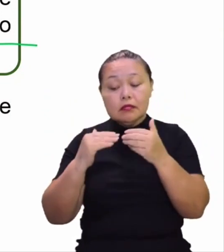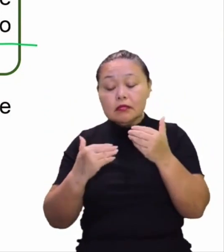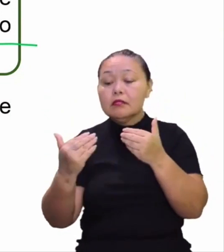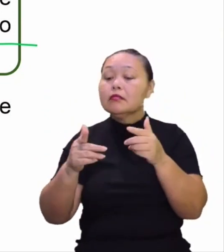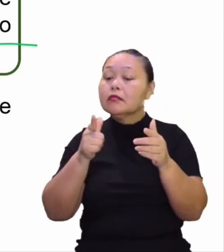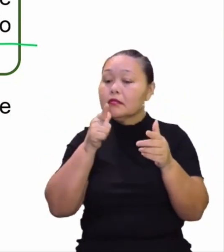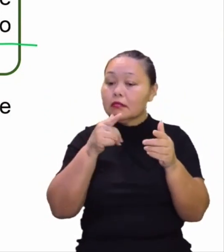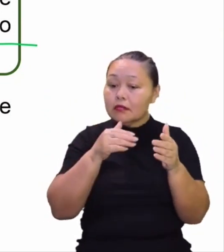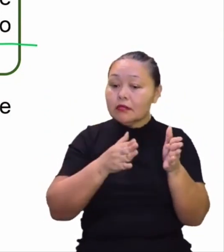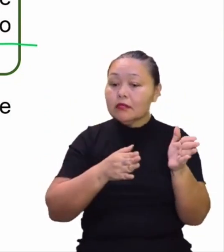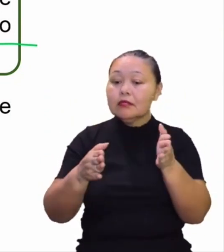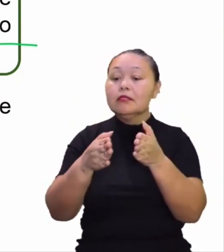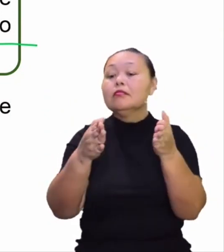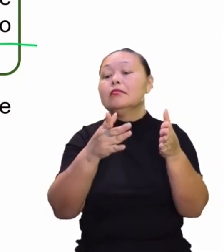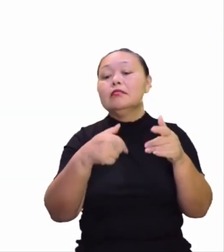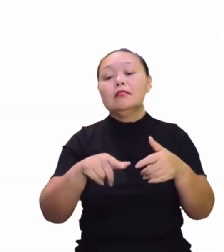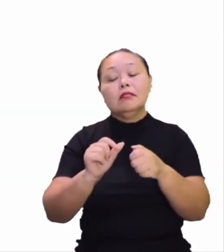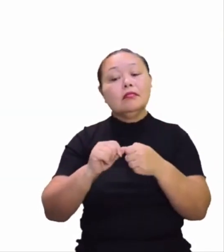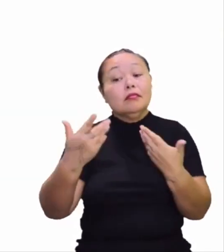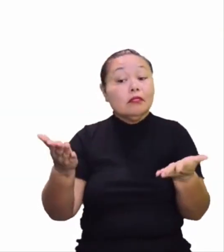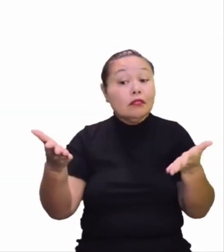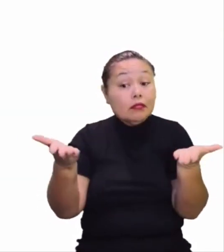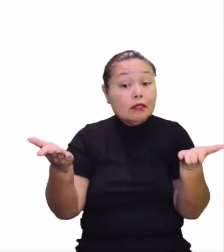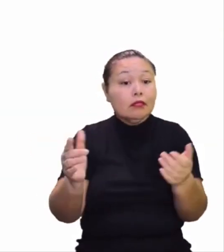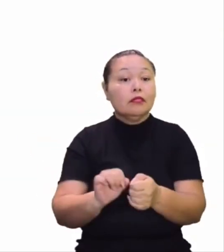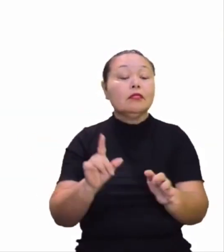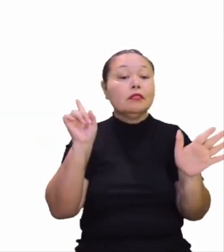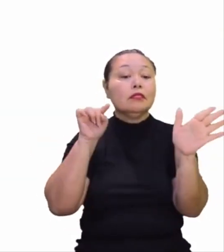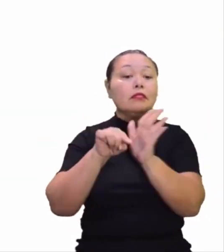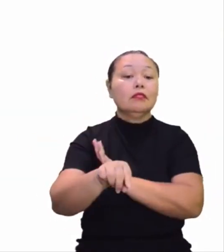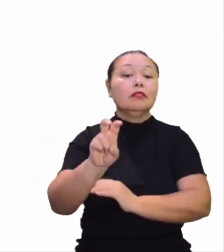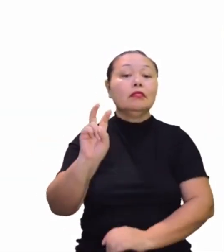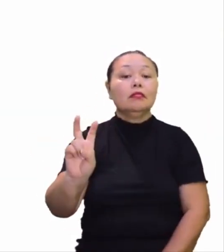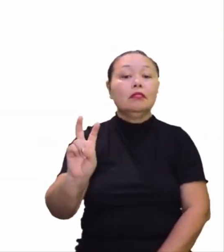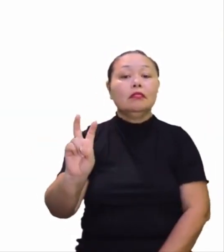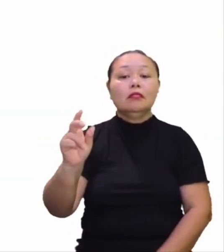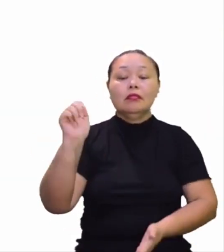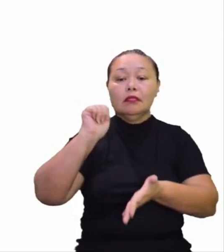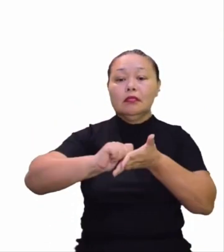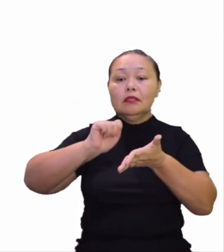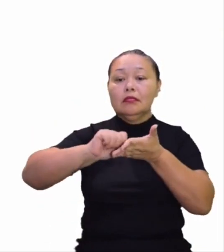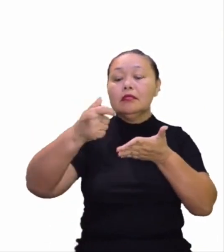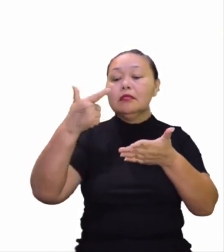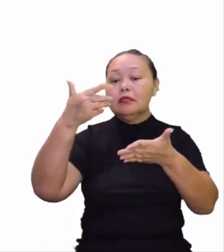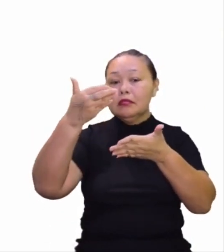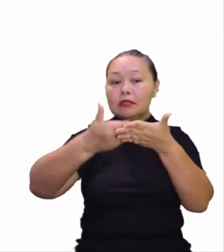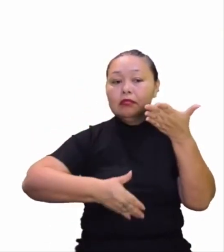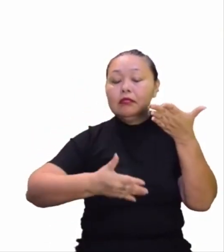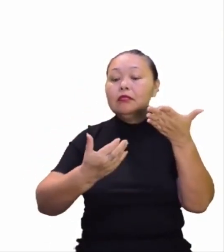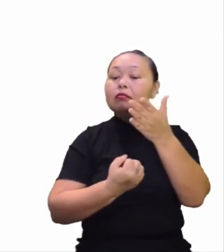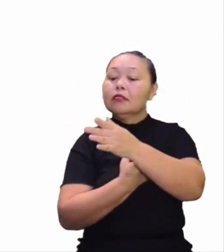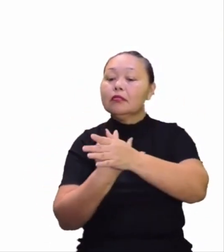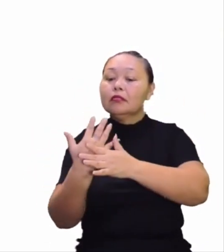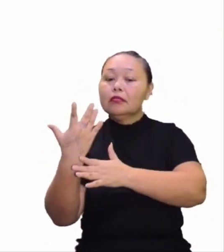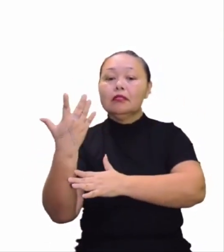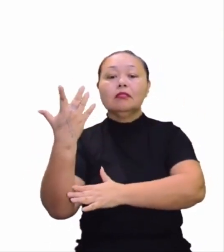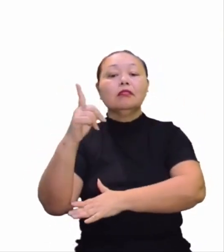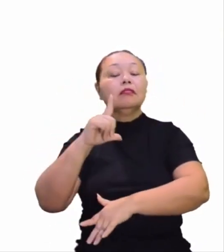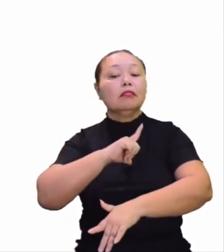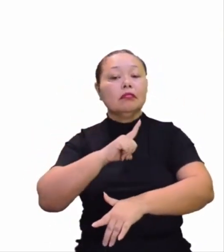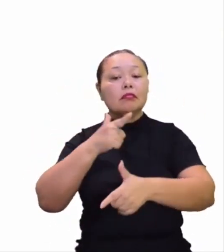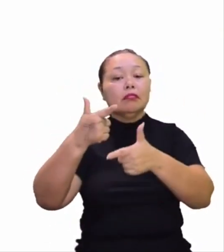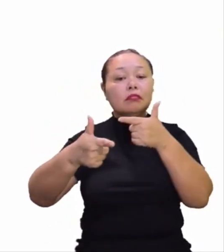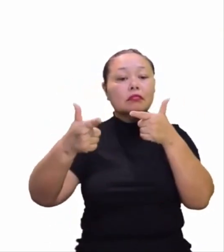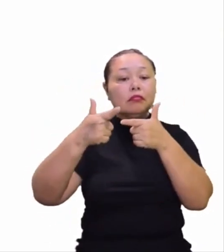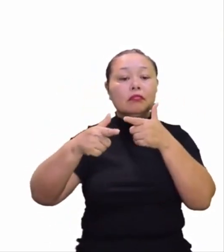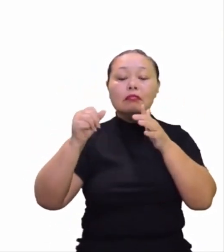nível que está. Beleza? Ok. Vamos lá. Vamos lá. Questão 5. Descreva os impactos ambientais causados